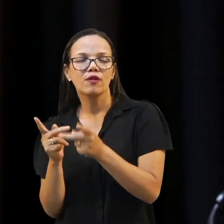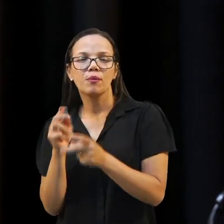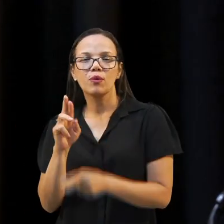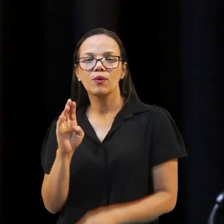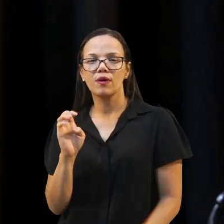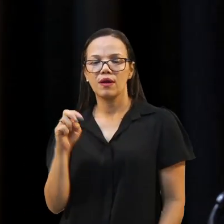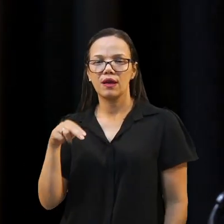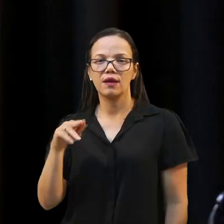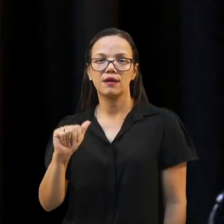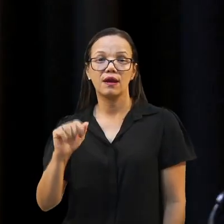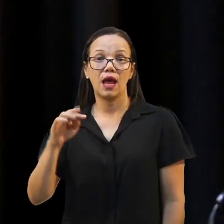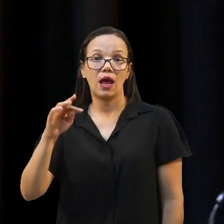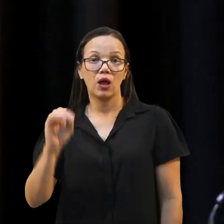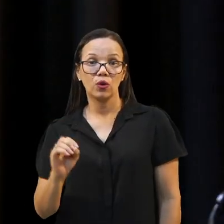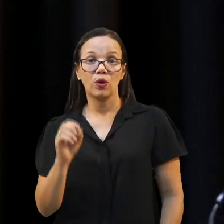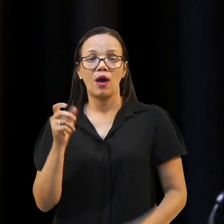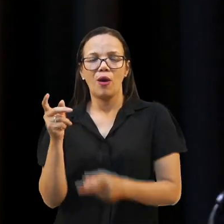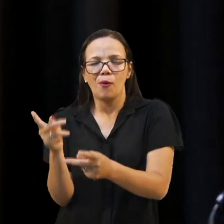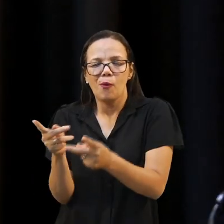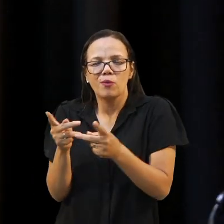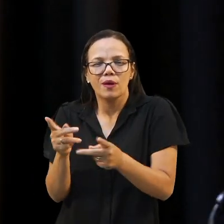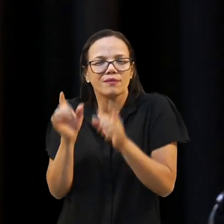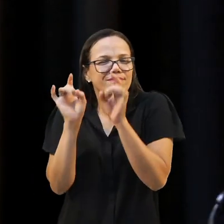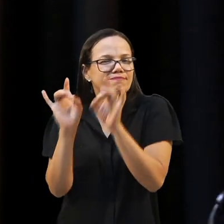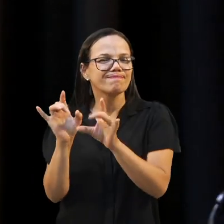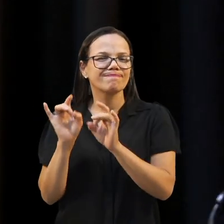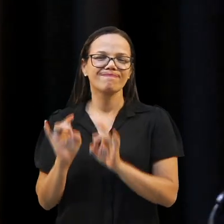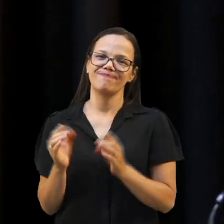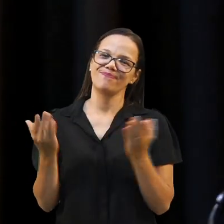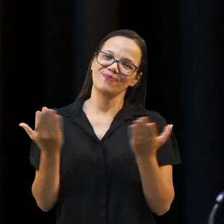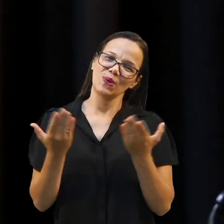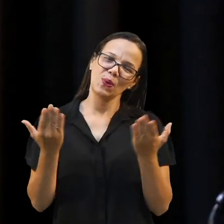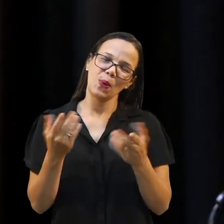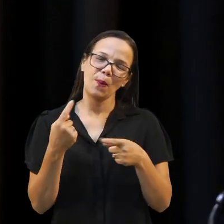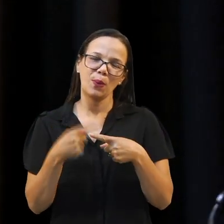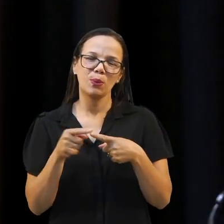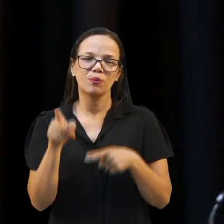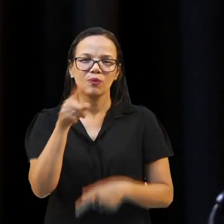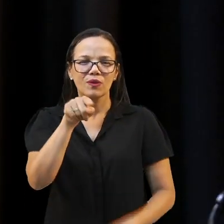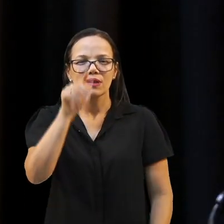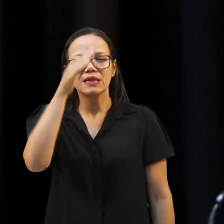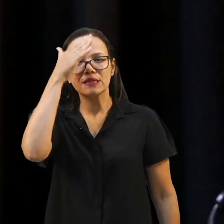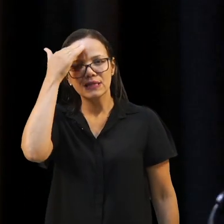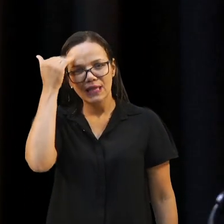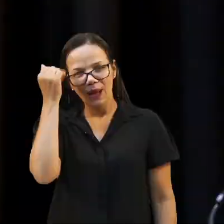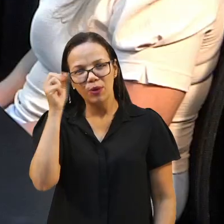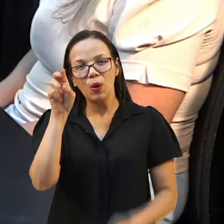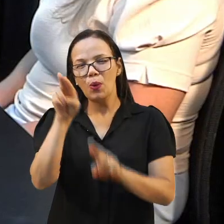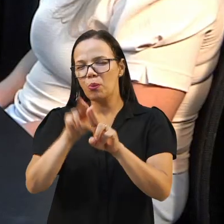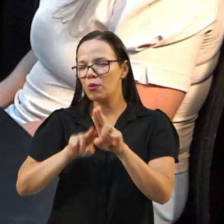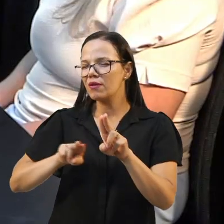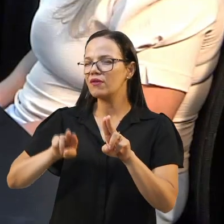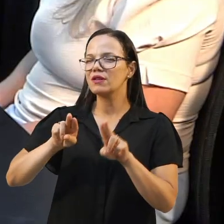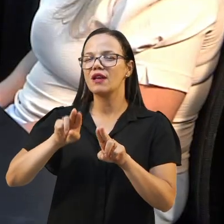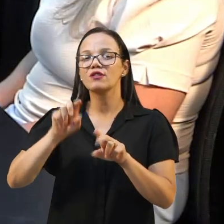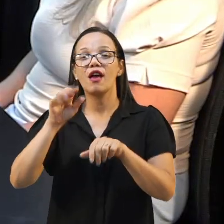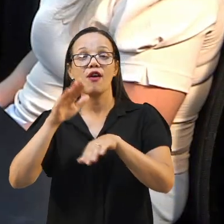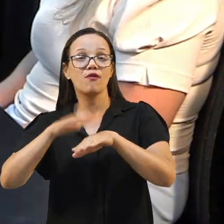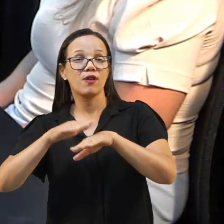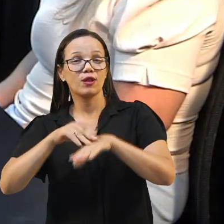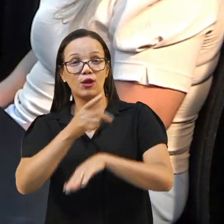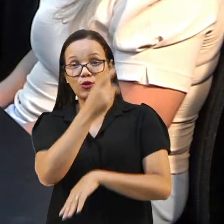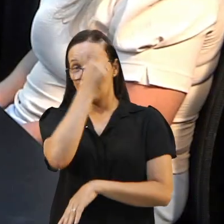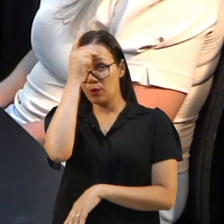Pereira é o grande convidado do programa de hoje. Porque, como todos sabem, Eliane, uma universidade é feita